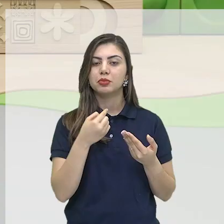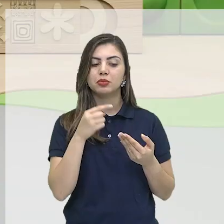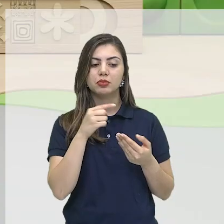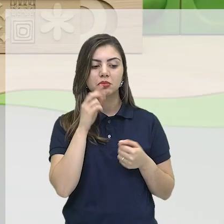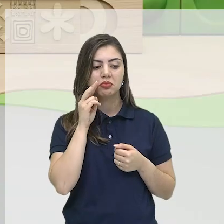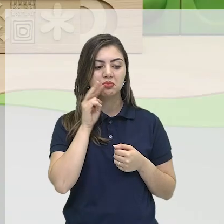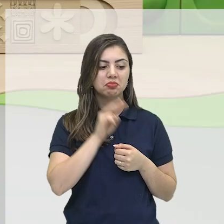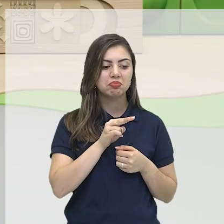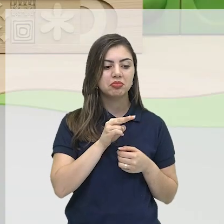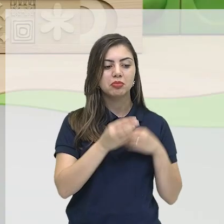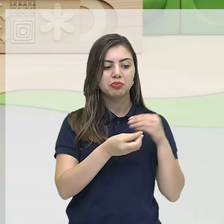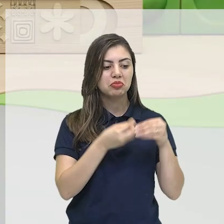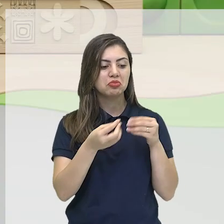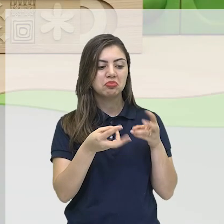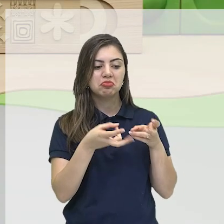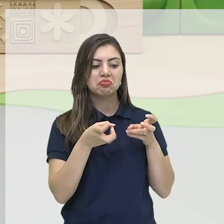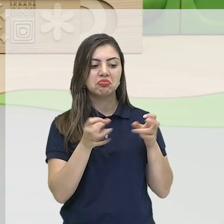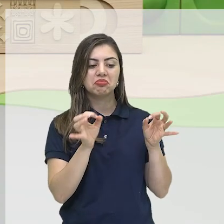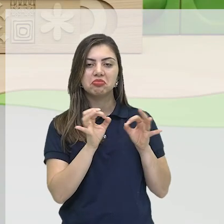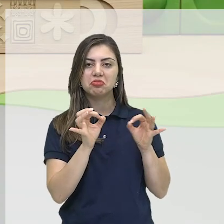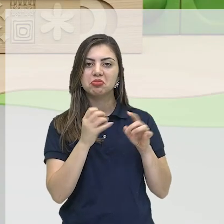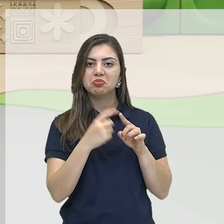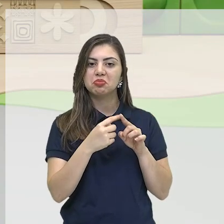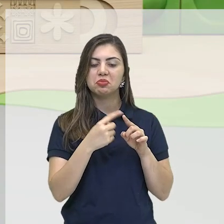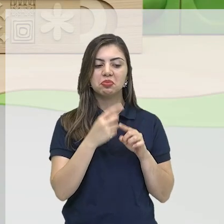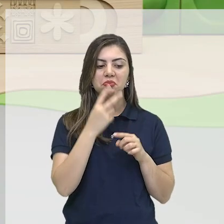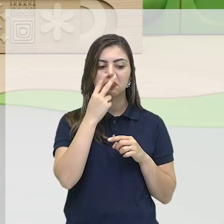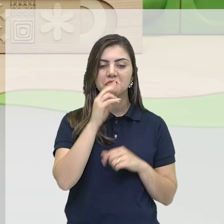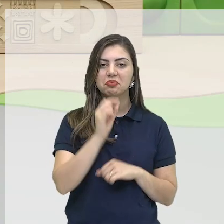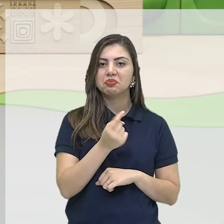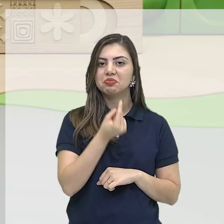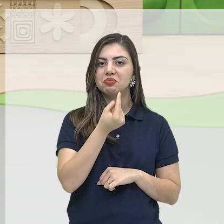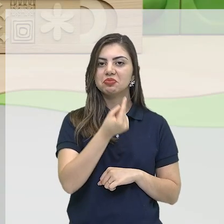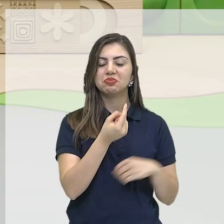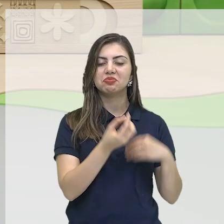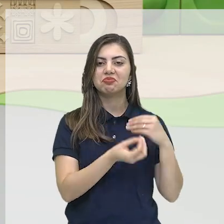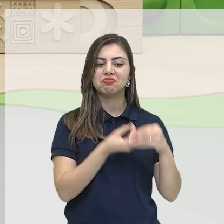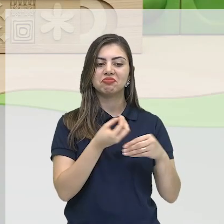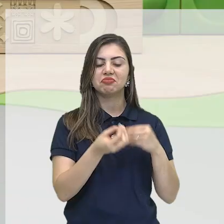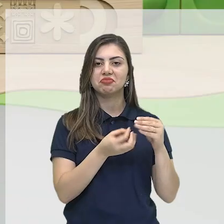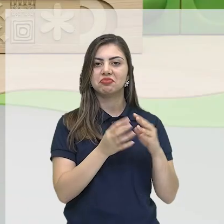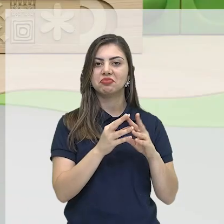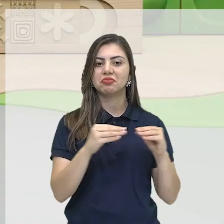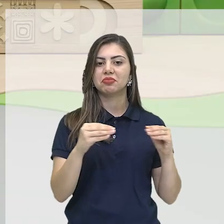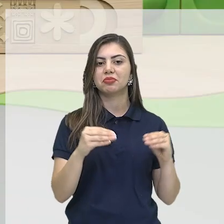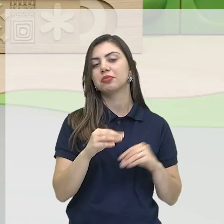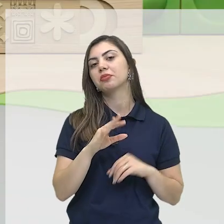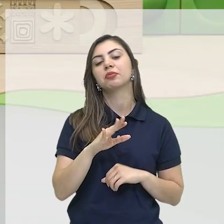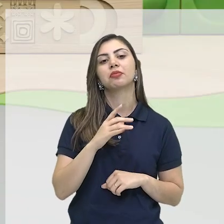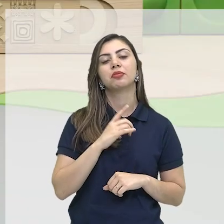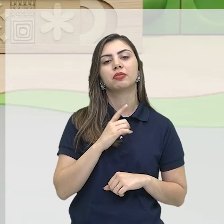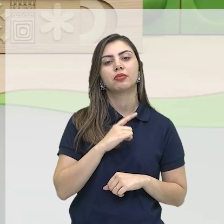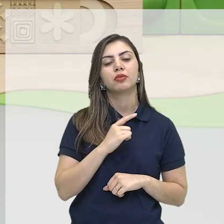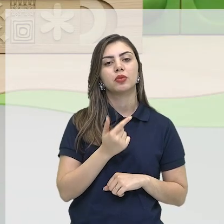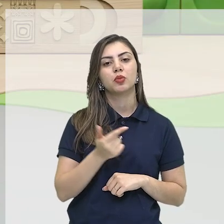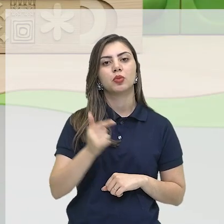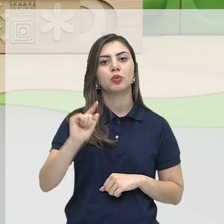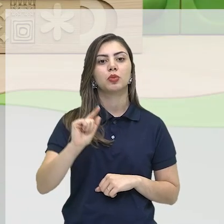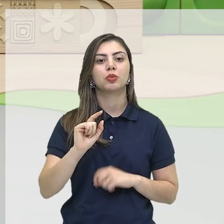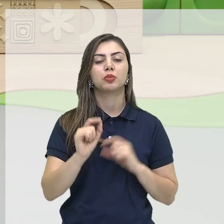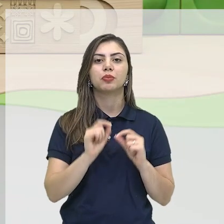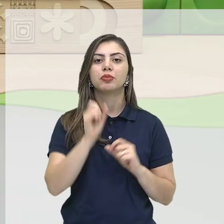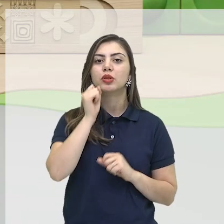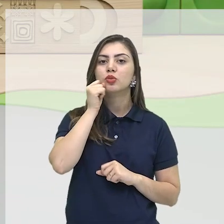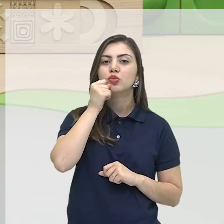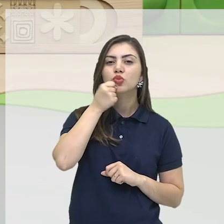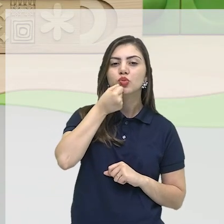intrinsecamente ligadas que não dá para você distinguir. Além do café, nós temos outra mistura, que é o suco da laranja, né? A laranja,